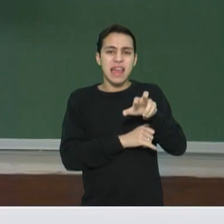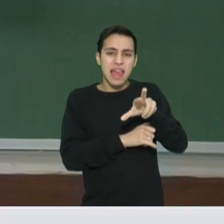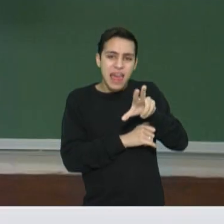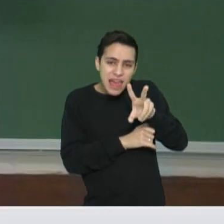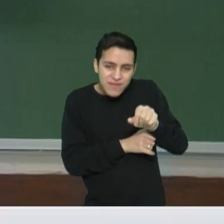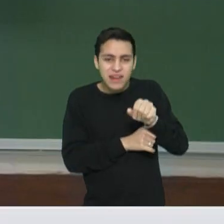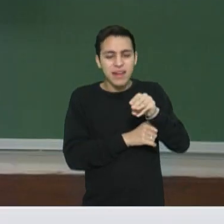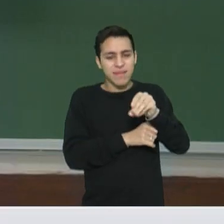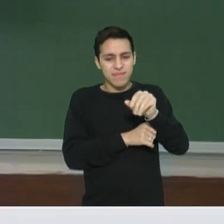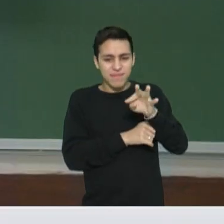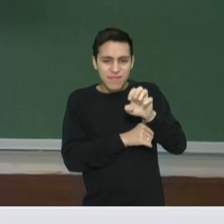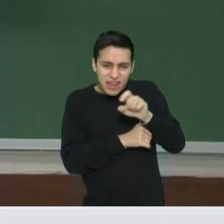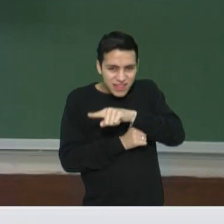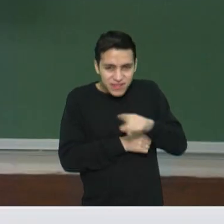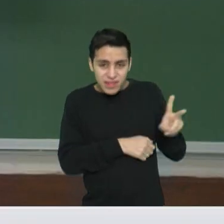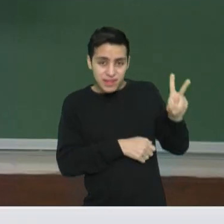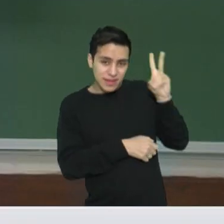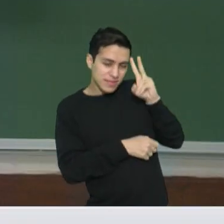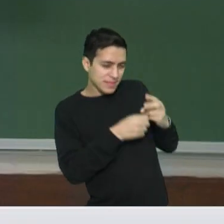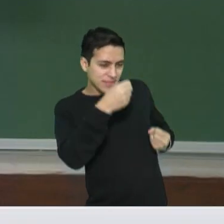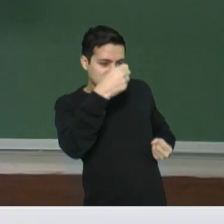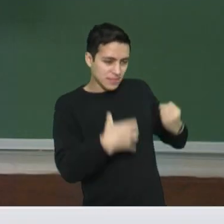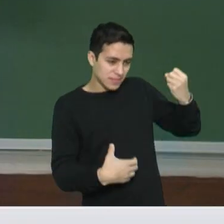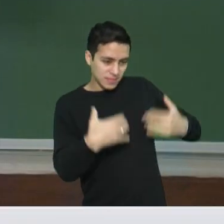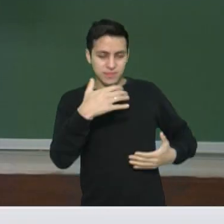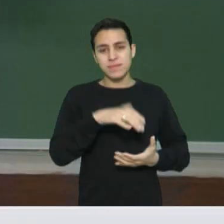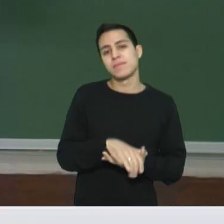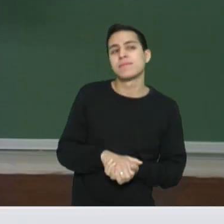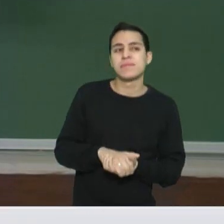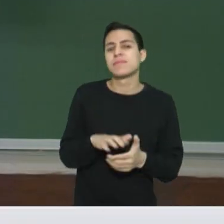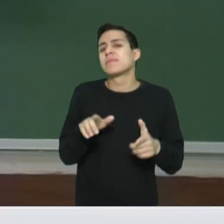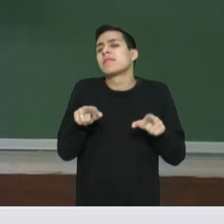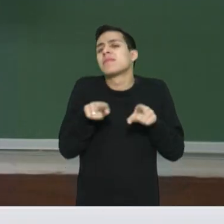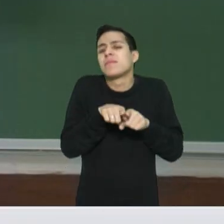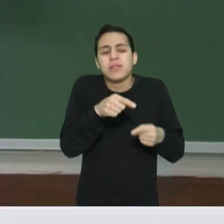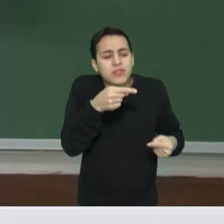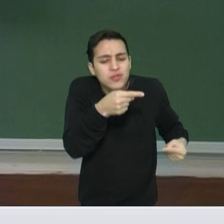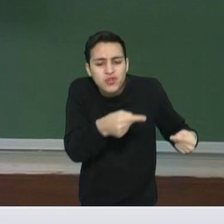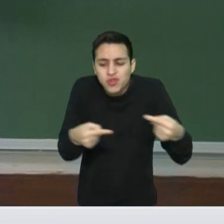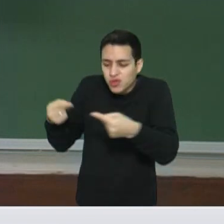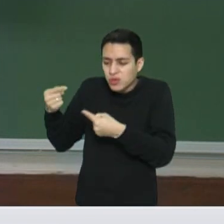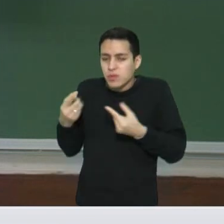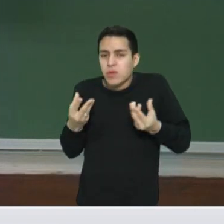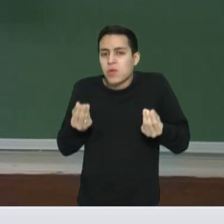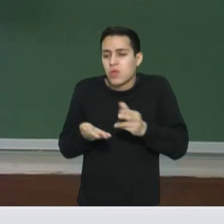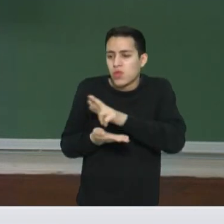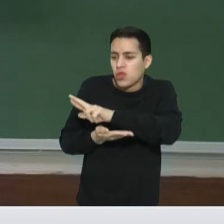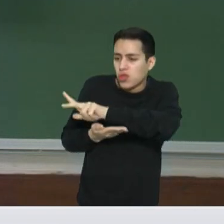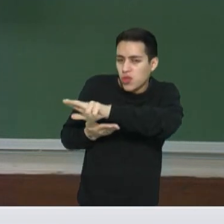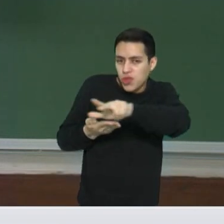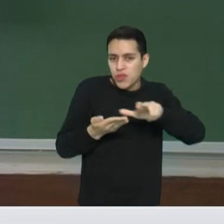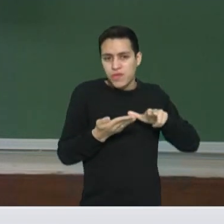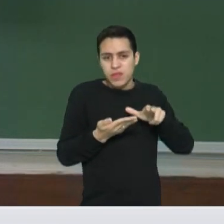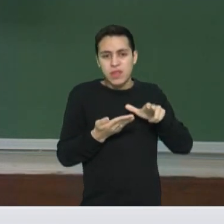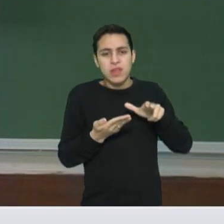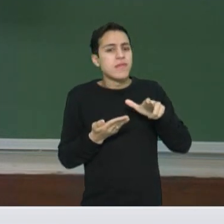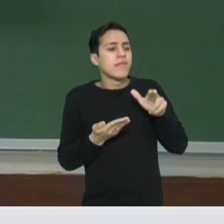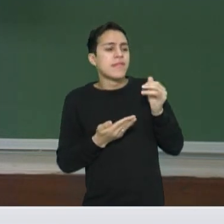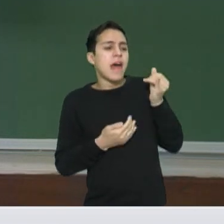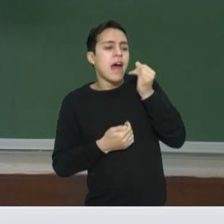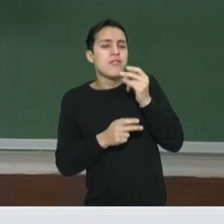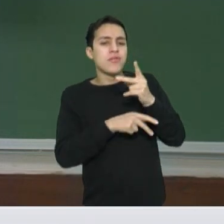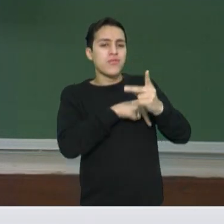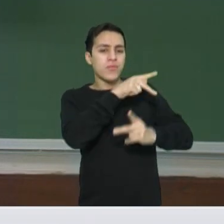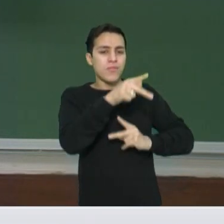né? Vocês lembram dessa contação? Ok. E nós então discutimos a diversidade da narrativa